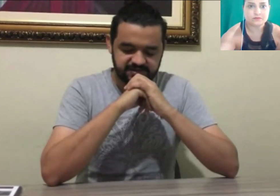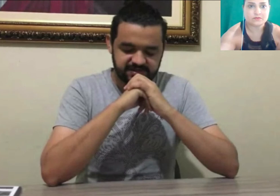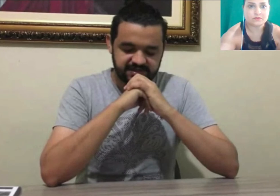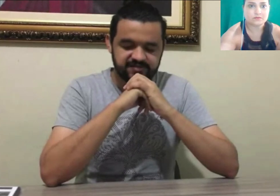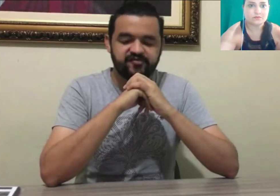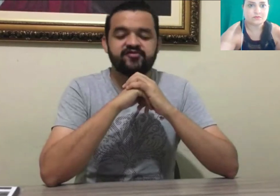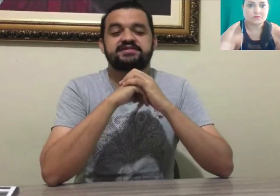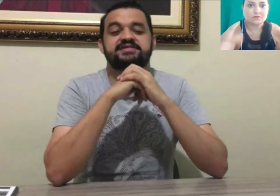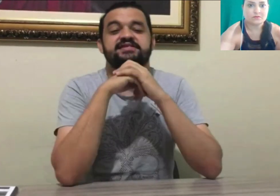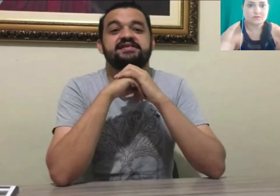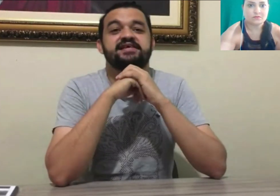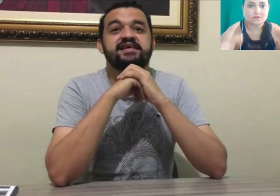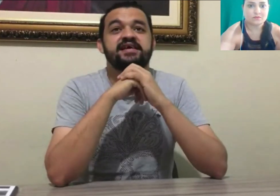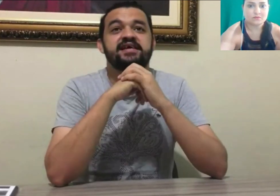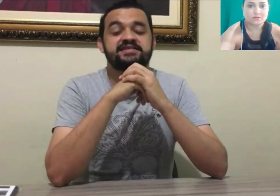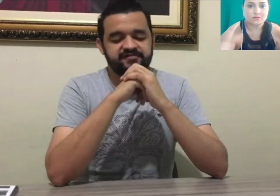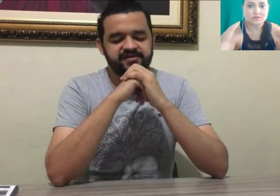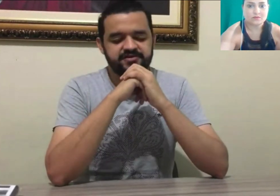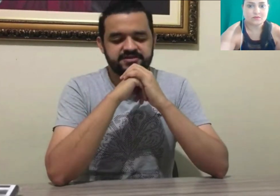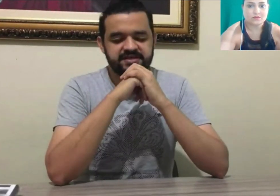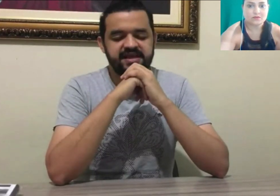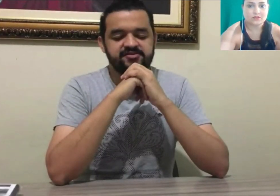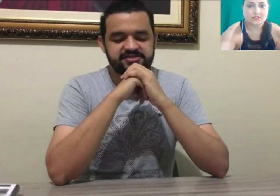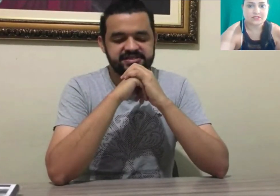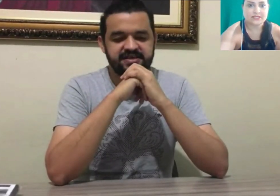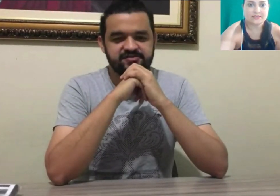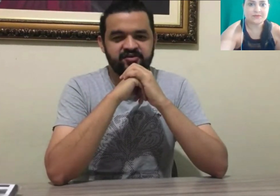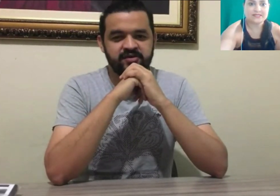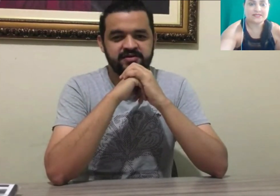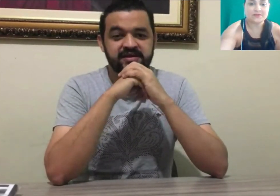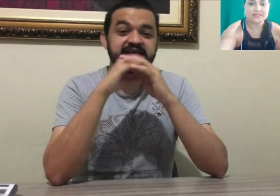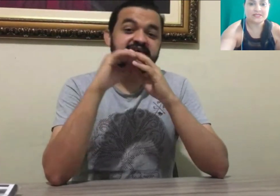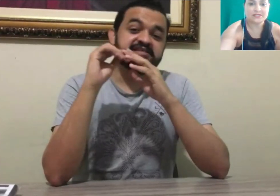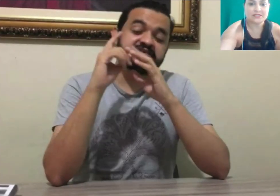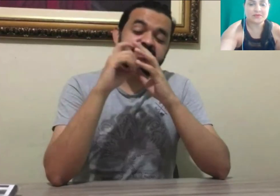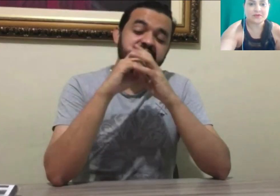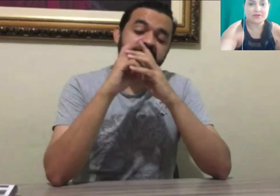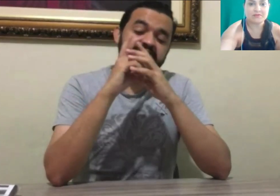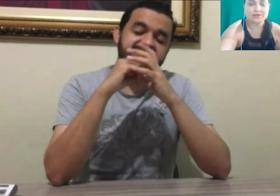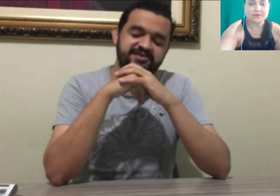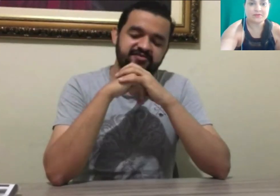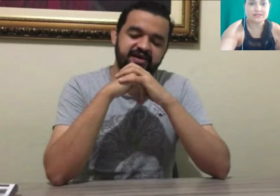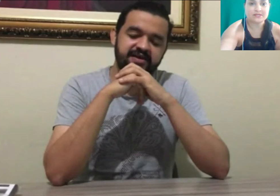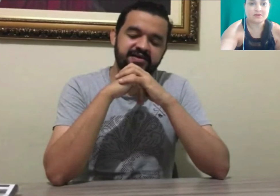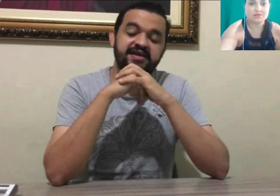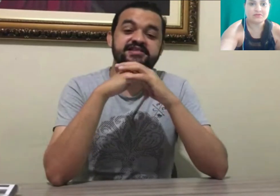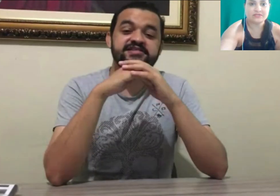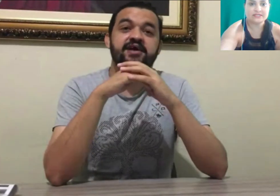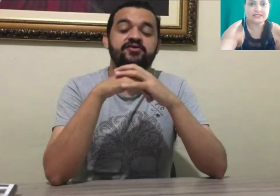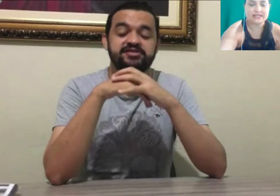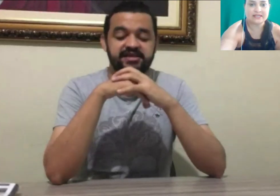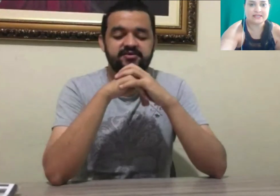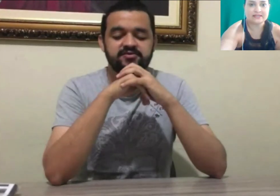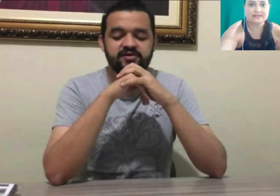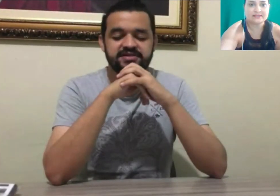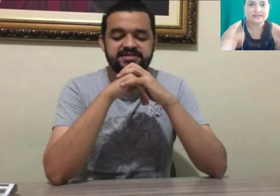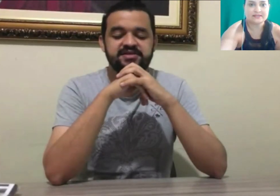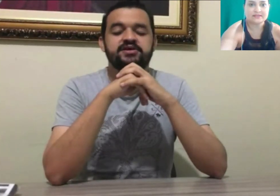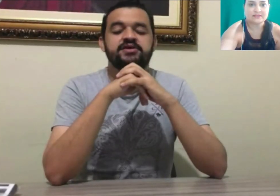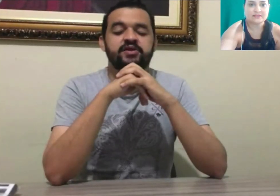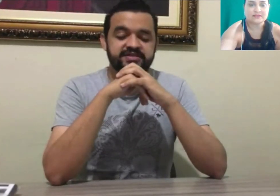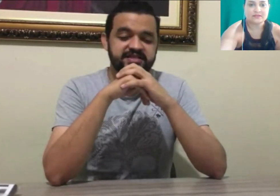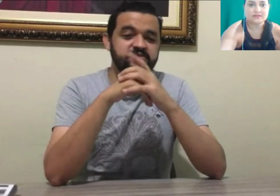aluno, que não fosse esse vírus, ele hoje estaria nos formando. Seja lá onde ele estiver, ele está hoje aqui com